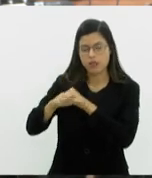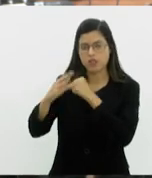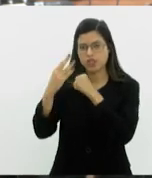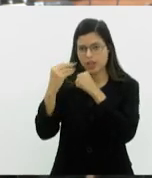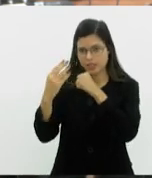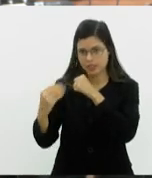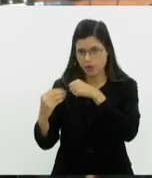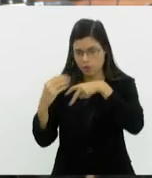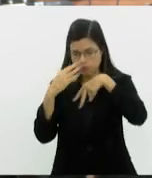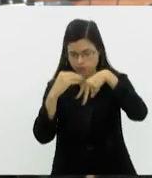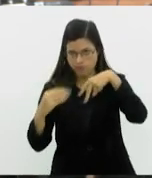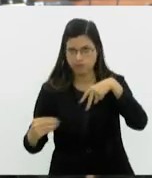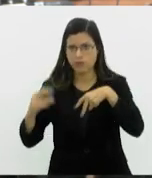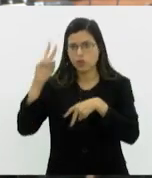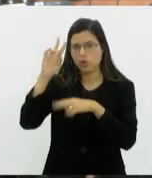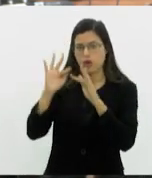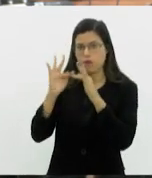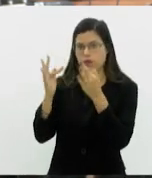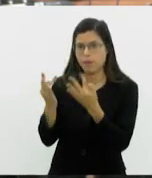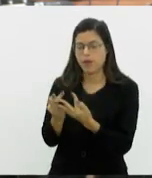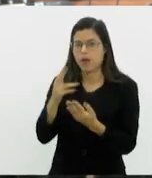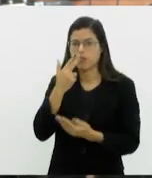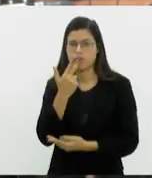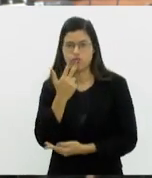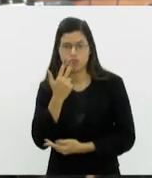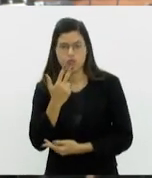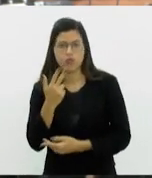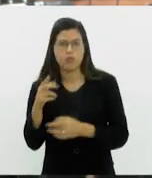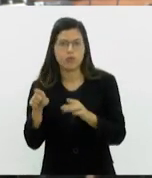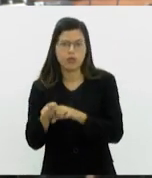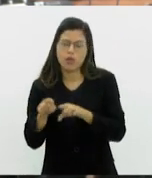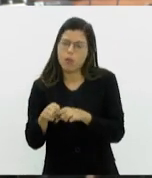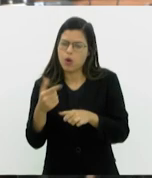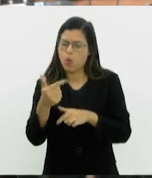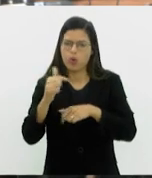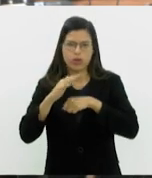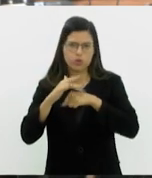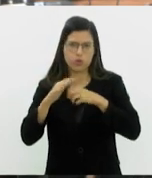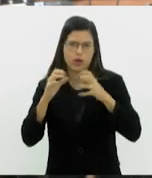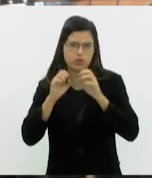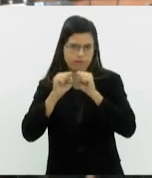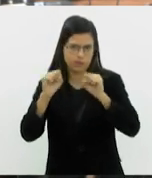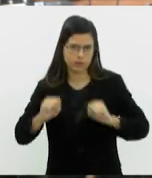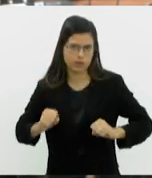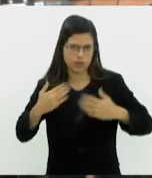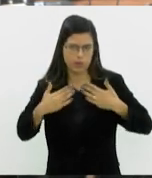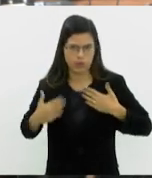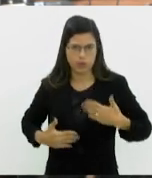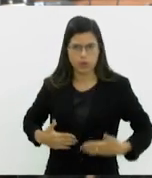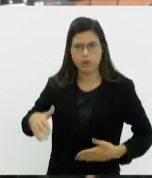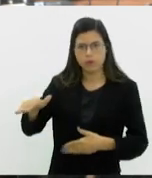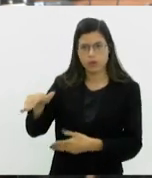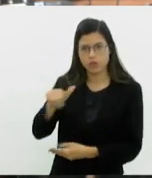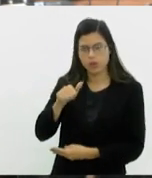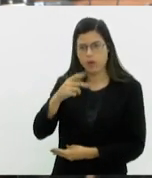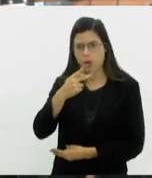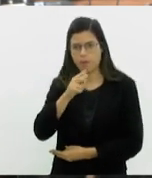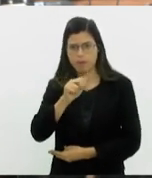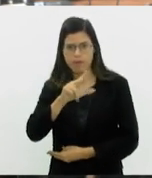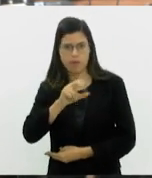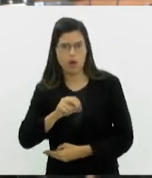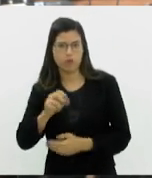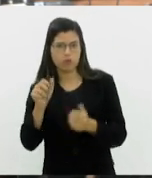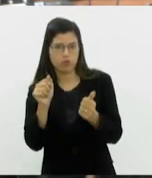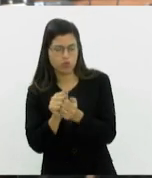e doenças do sistema imunológico. Eu vou chamar o repórter Paulo Vitor Viviani, que está com um neurologista e vai